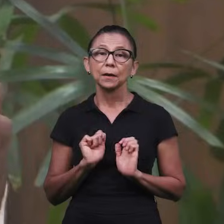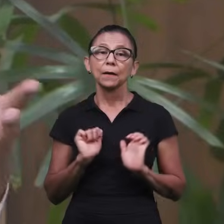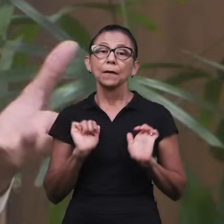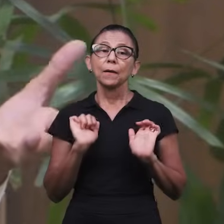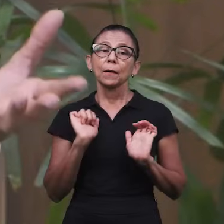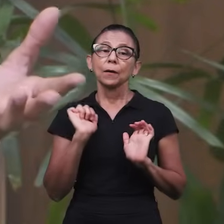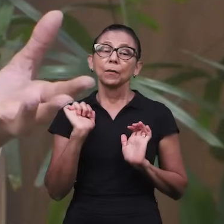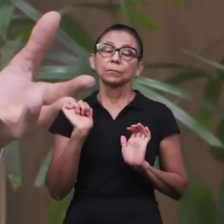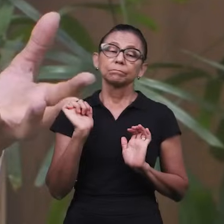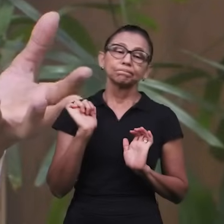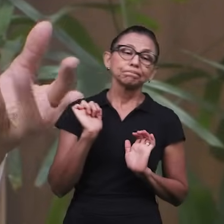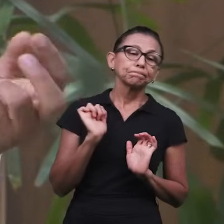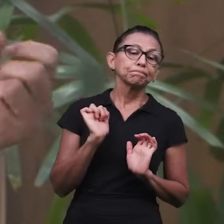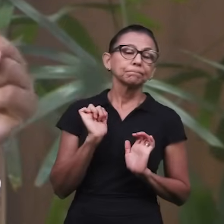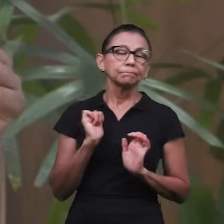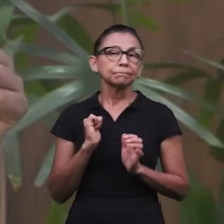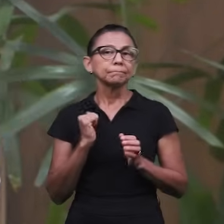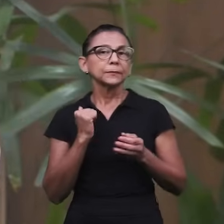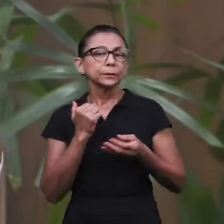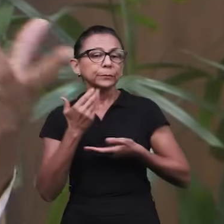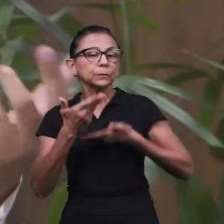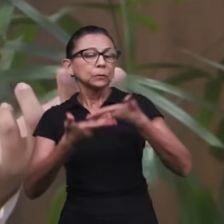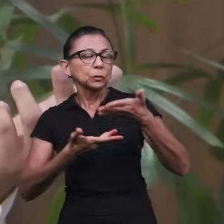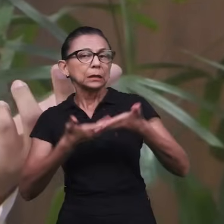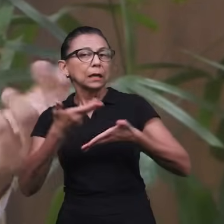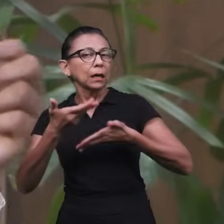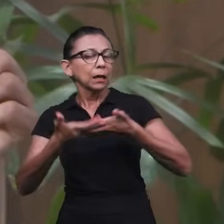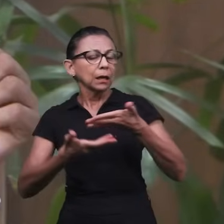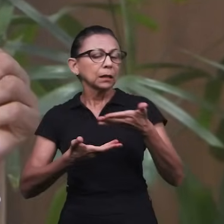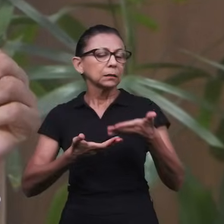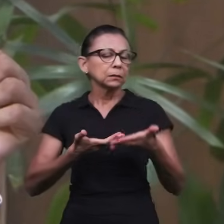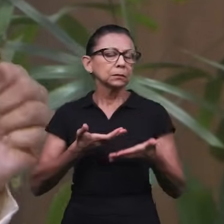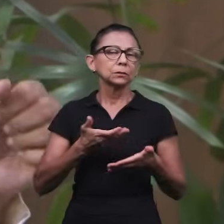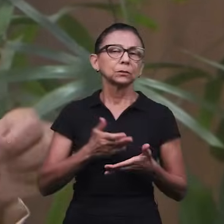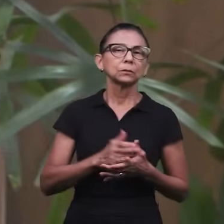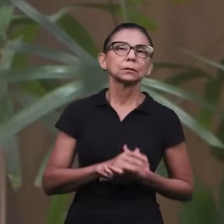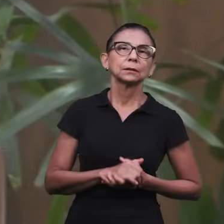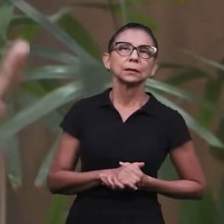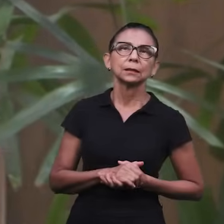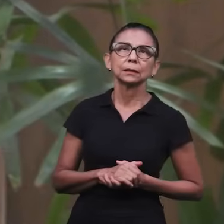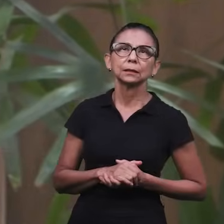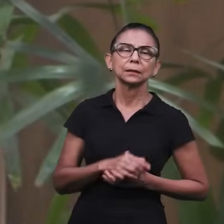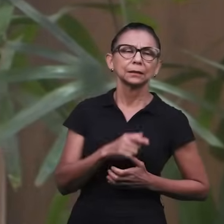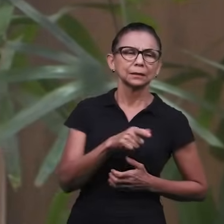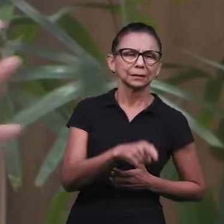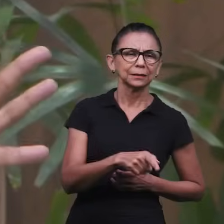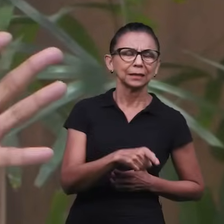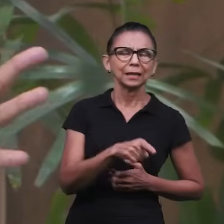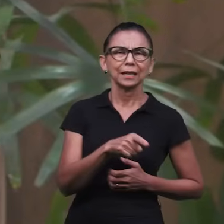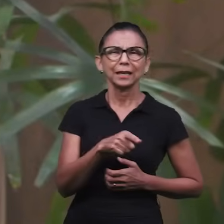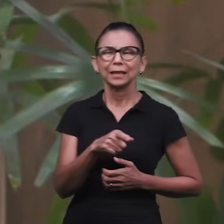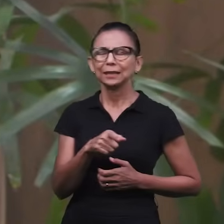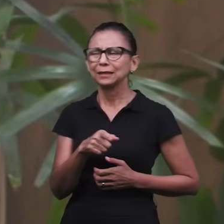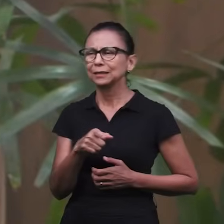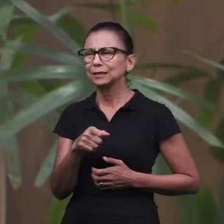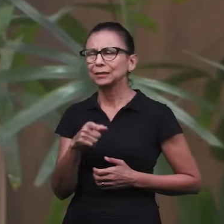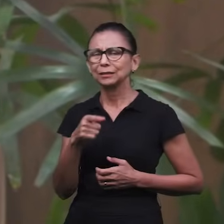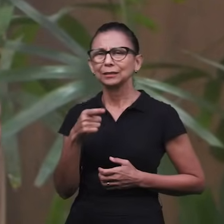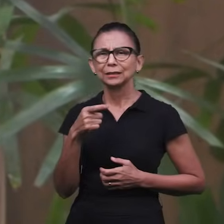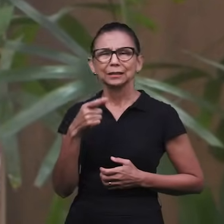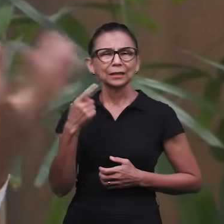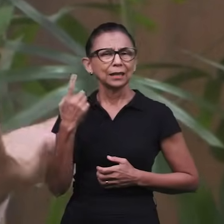também comportamentos mais desafiadores, porque se ele não está compreendendo, se ele não está muito bem